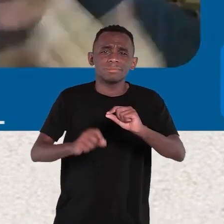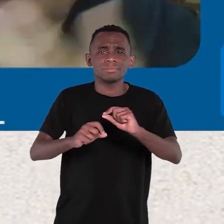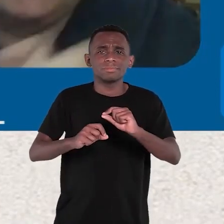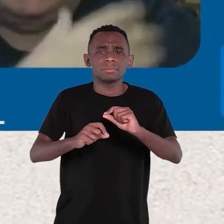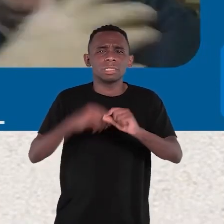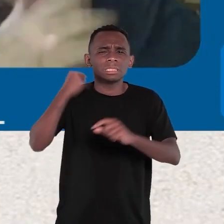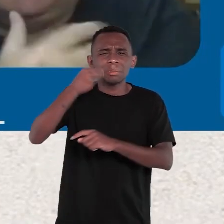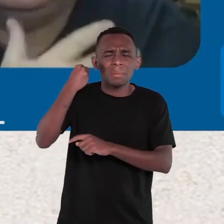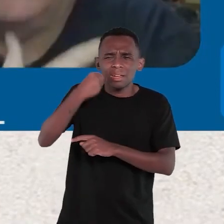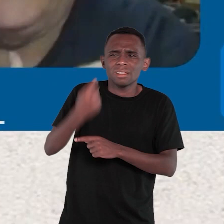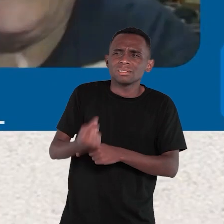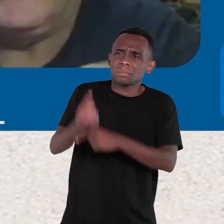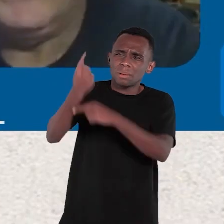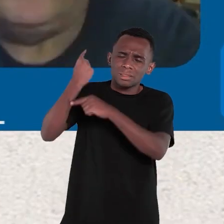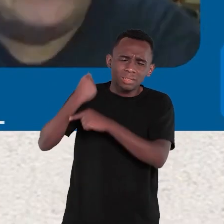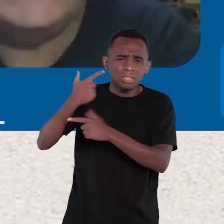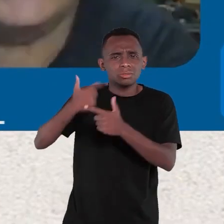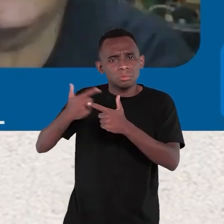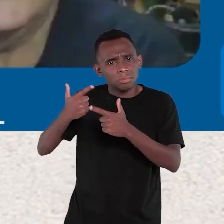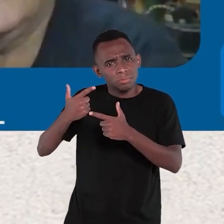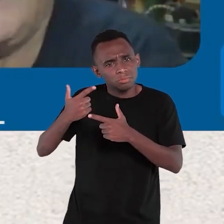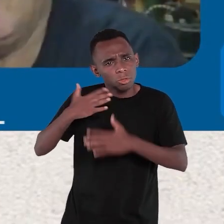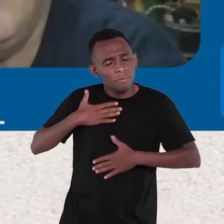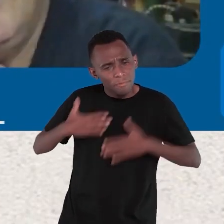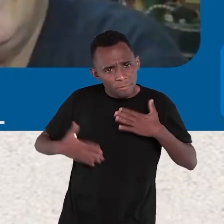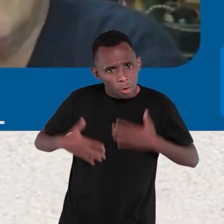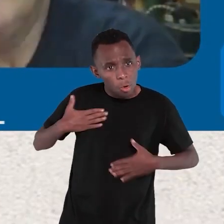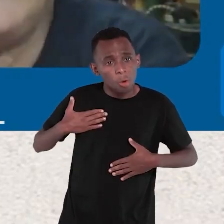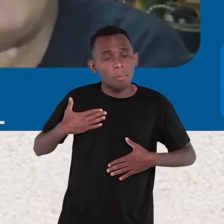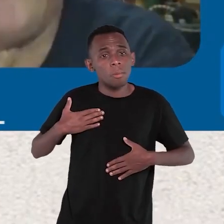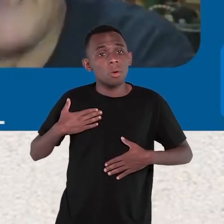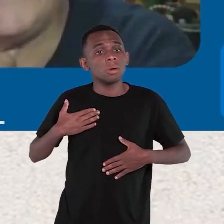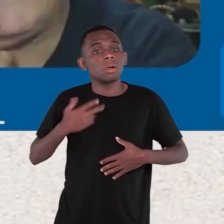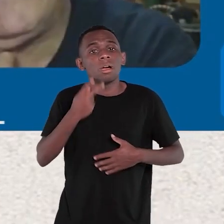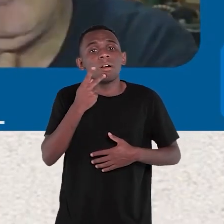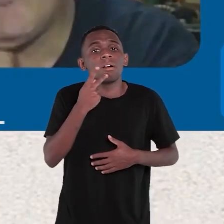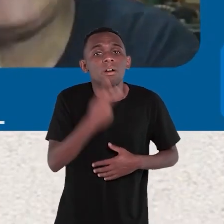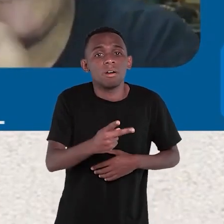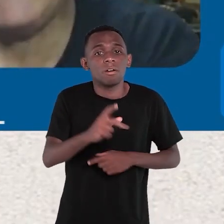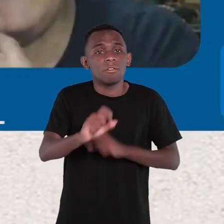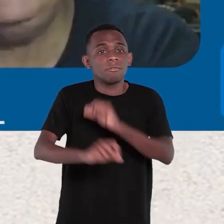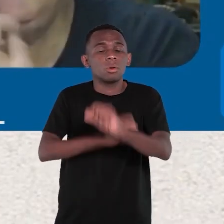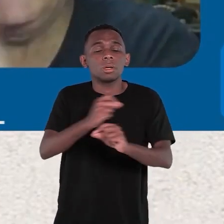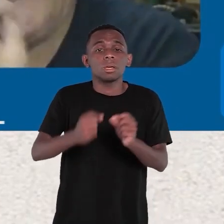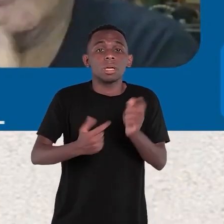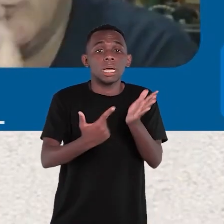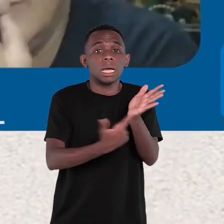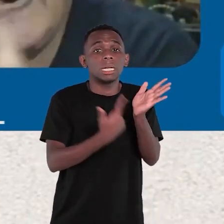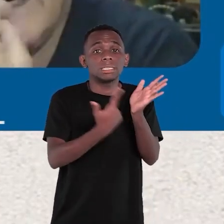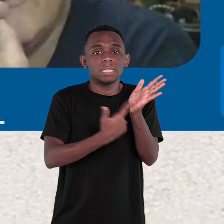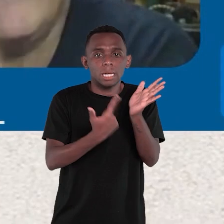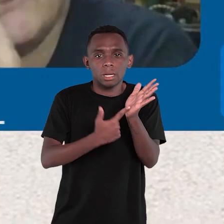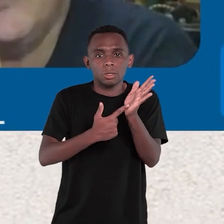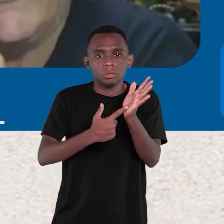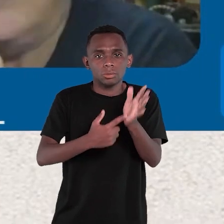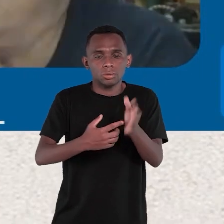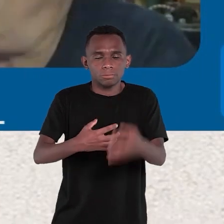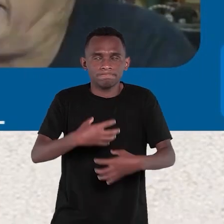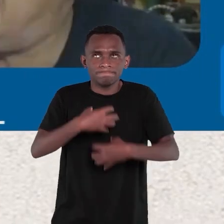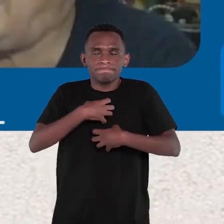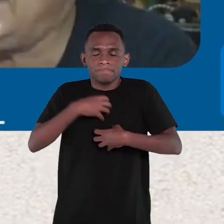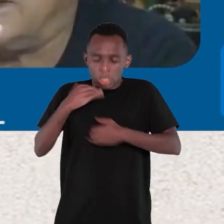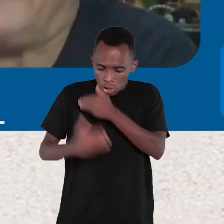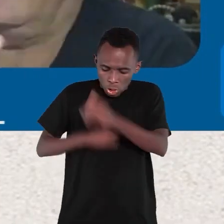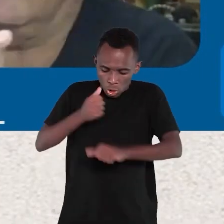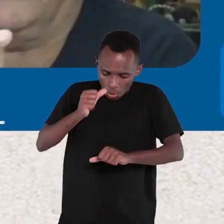as questões que ele tinha, né, físicas e tal, quando ele fala o que a literatura fez por ele, um